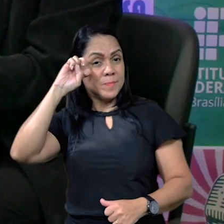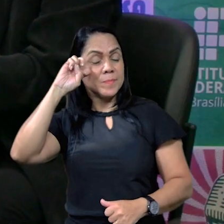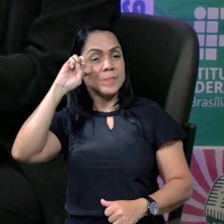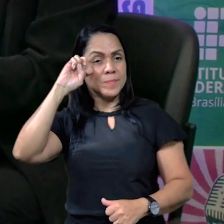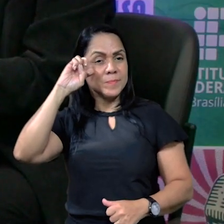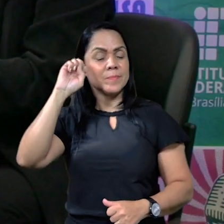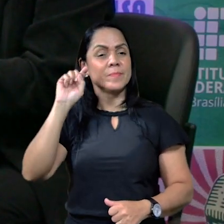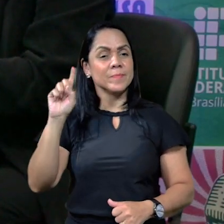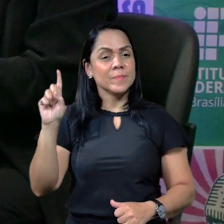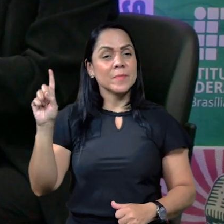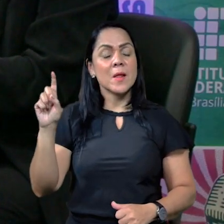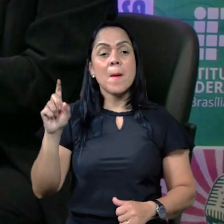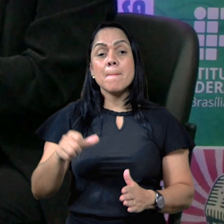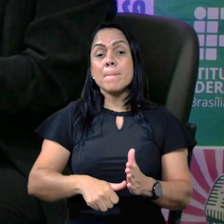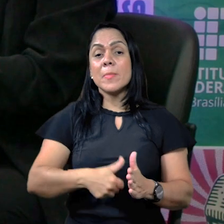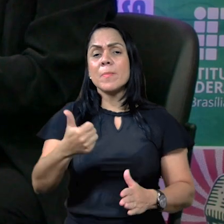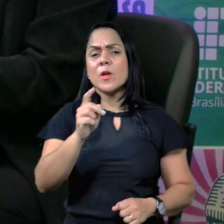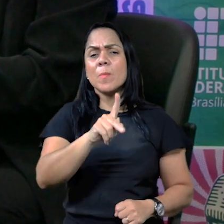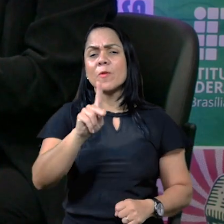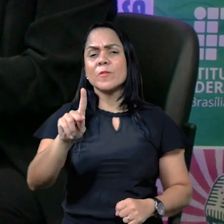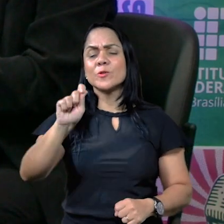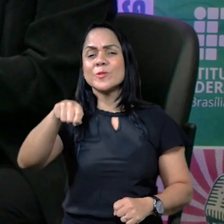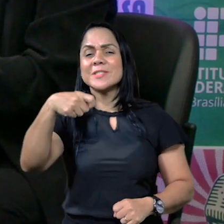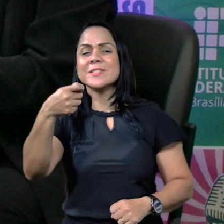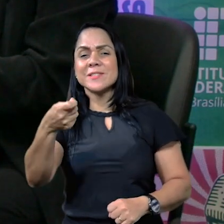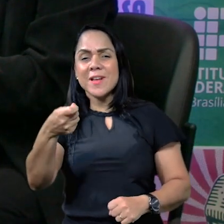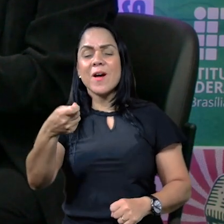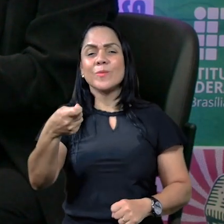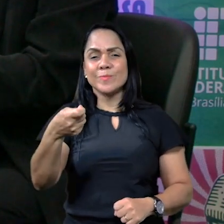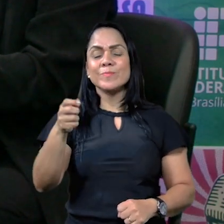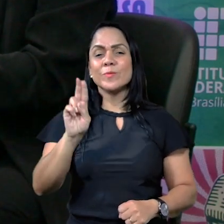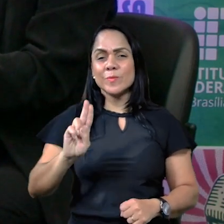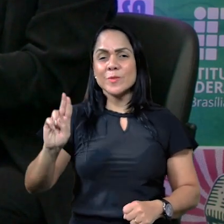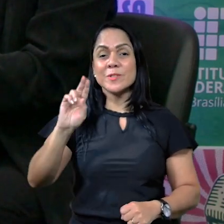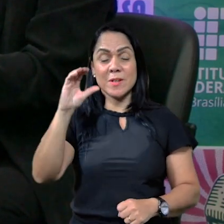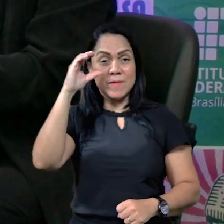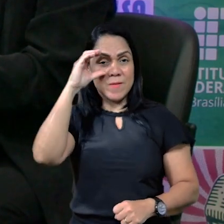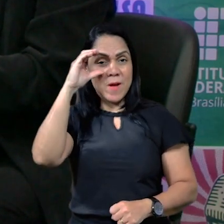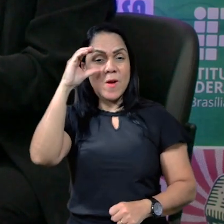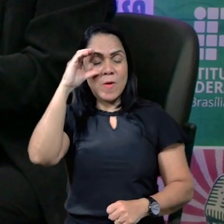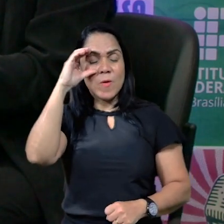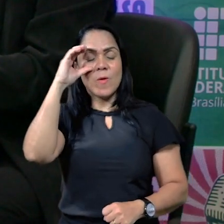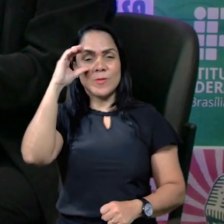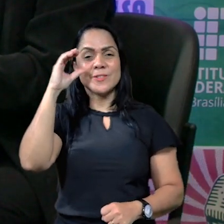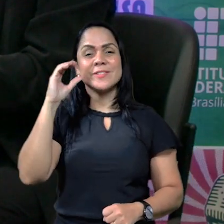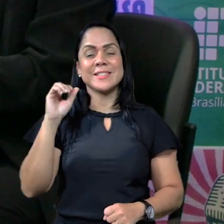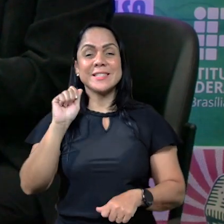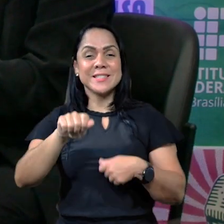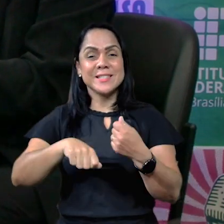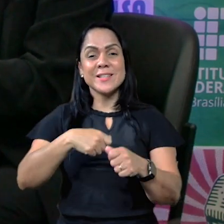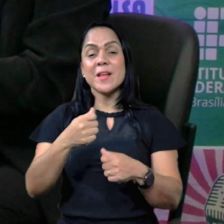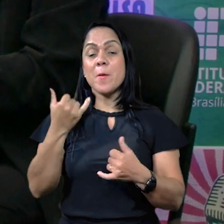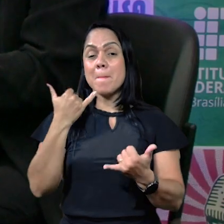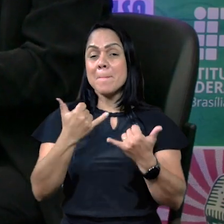Isso, esse foi do meu Uhum. primeiro professor, era o sinal dele assim, então sempre quem tem óculos acaba tendo sinais bem parecidos.